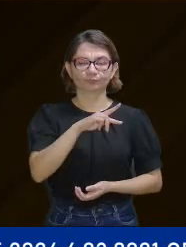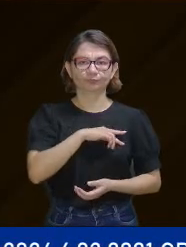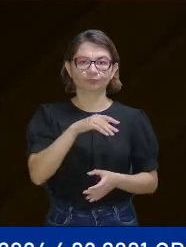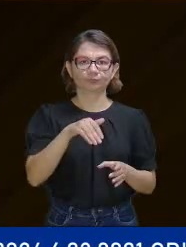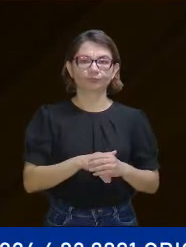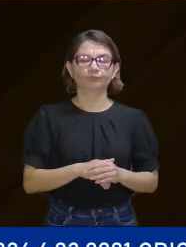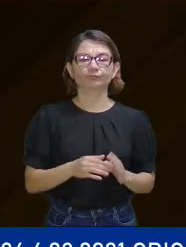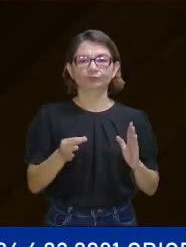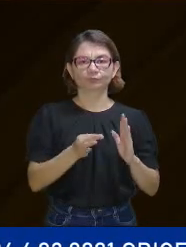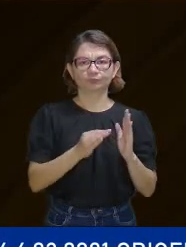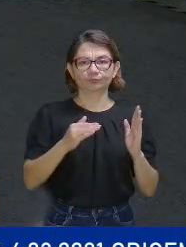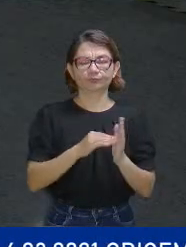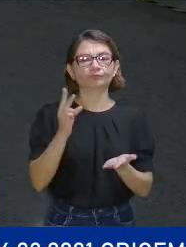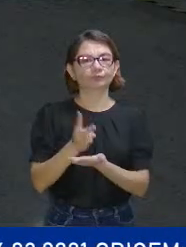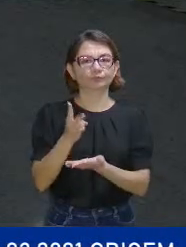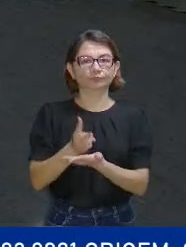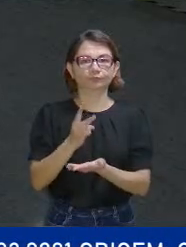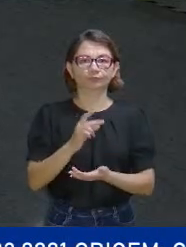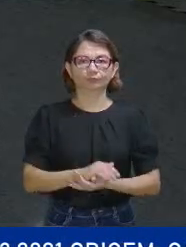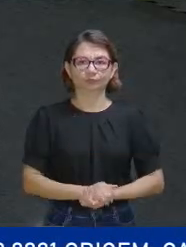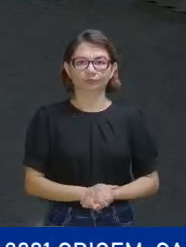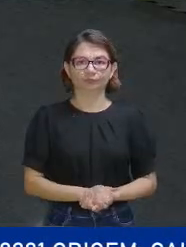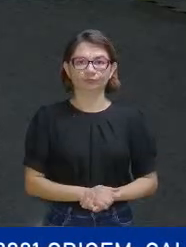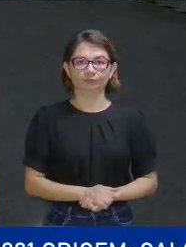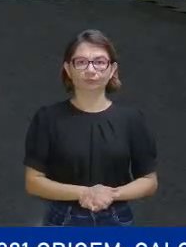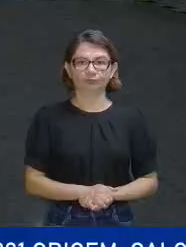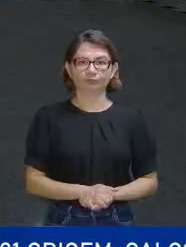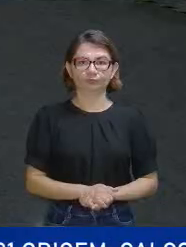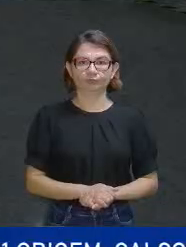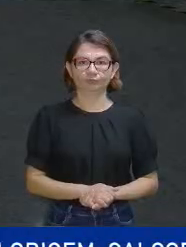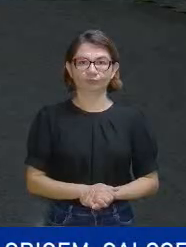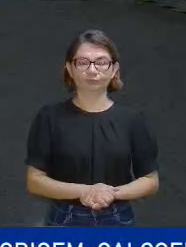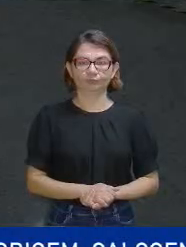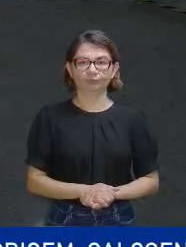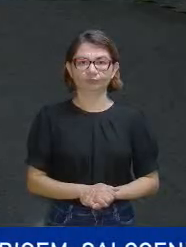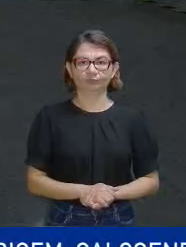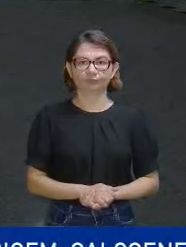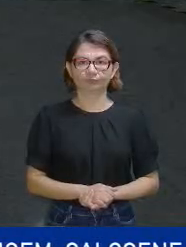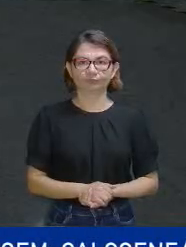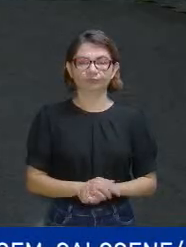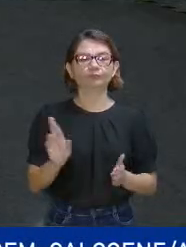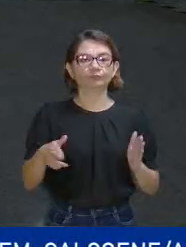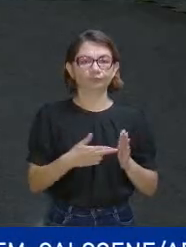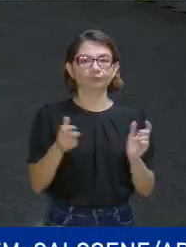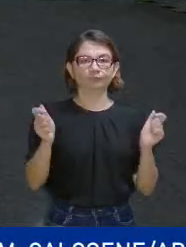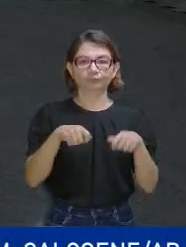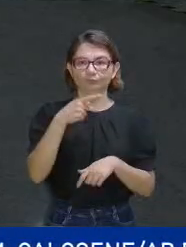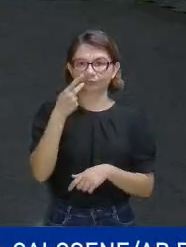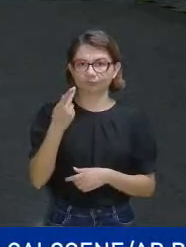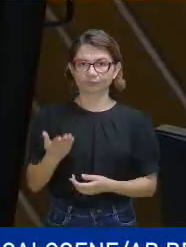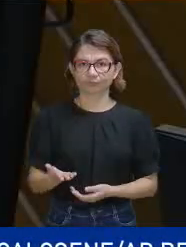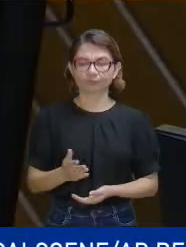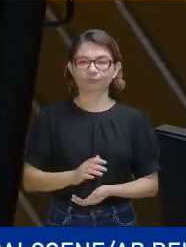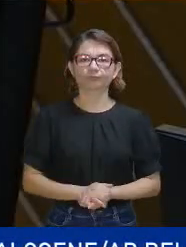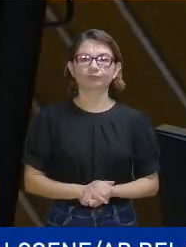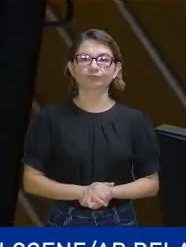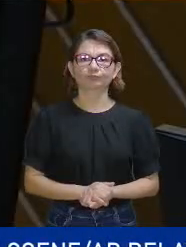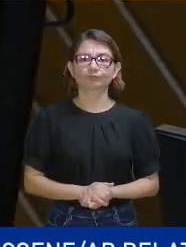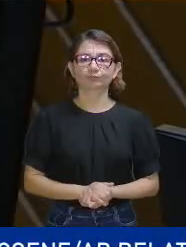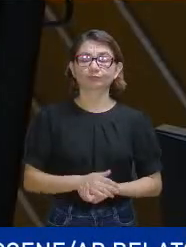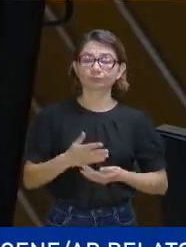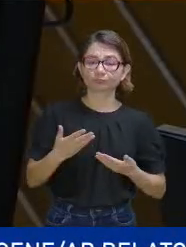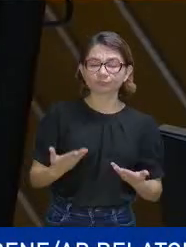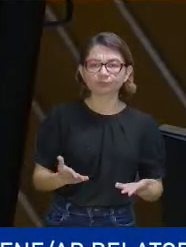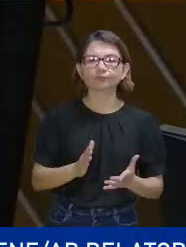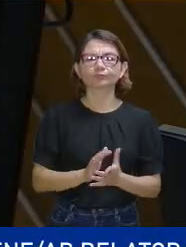agora os termos do presos parecer. em coque inferior. Imagem ampla do Devolvo a plenário. palavra à relatora. Eminentes julgadores,